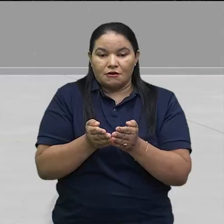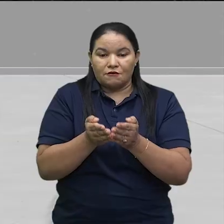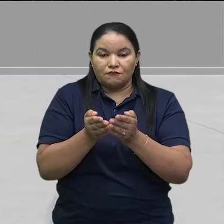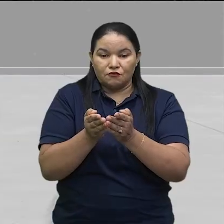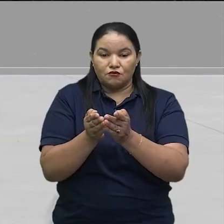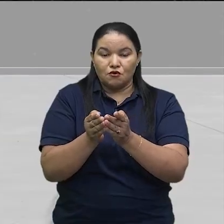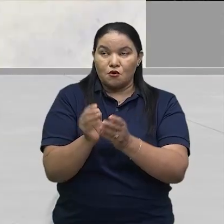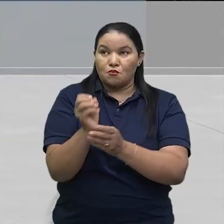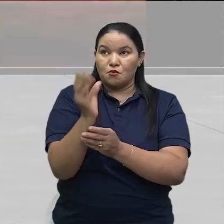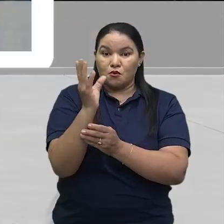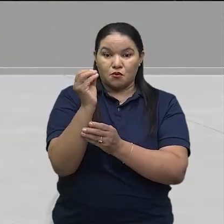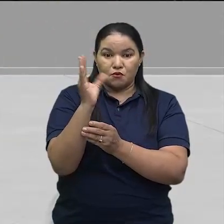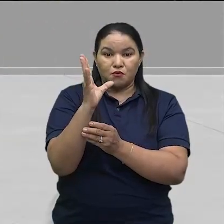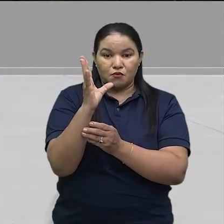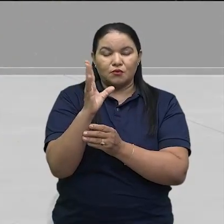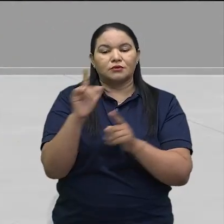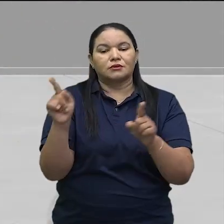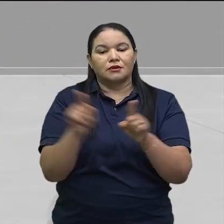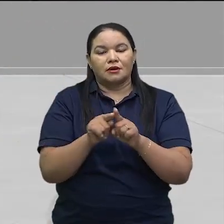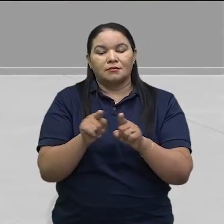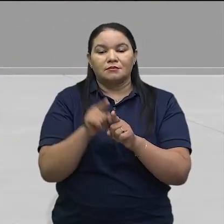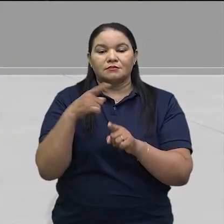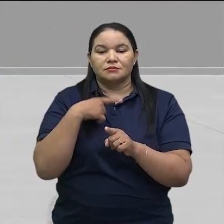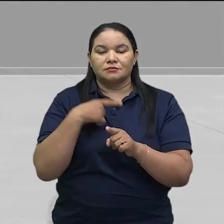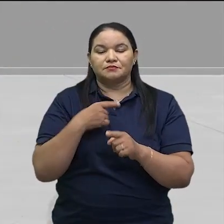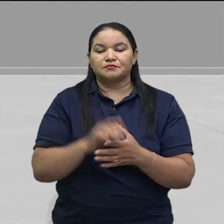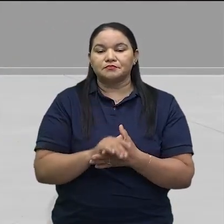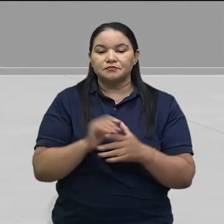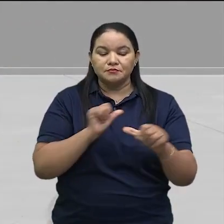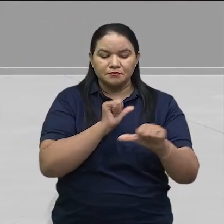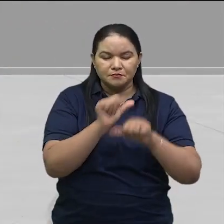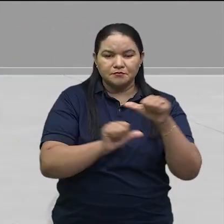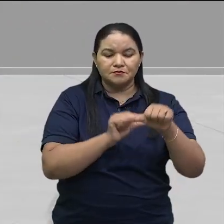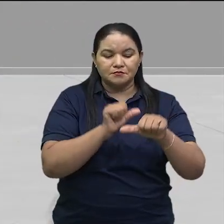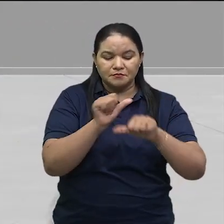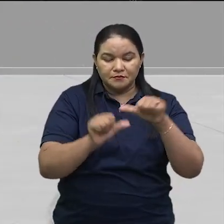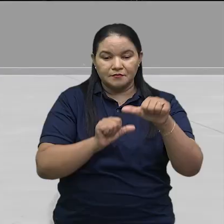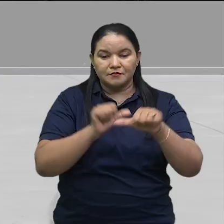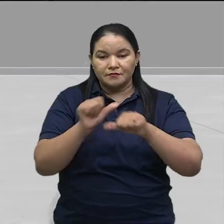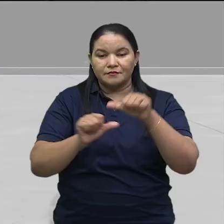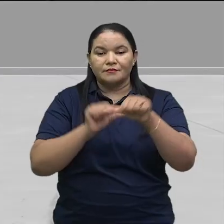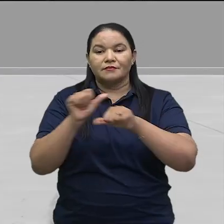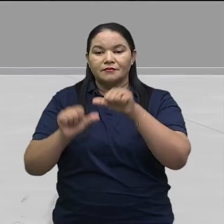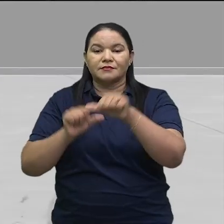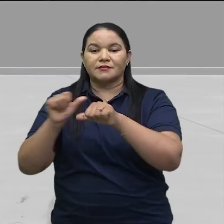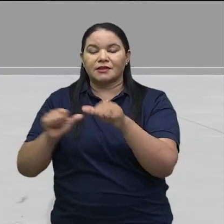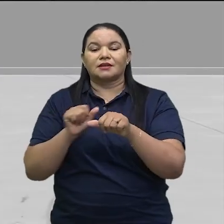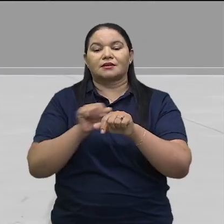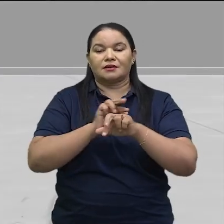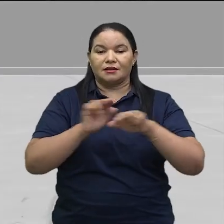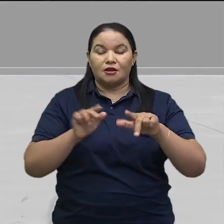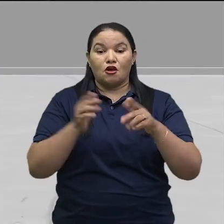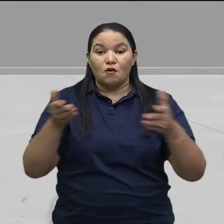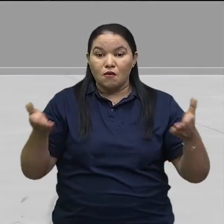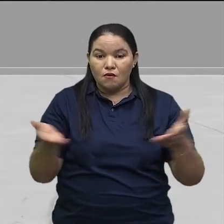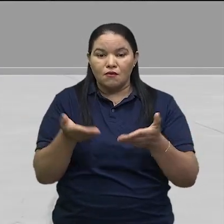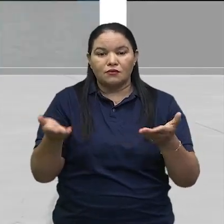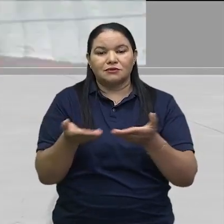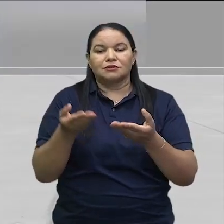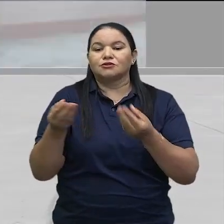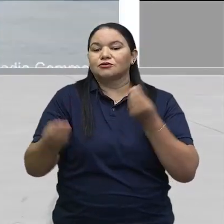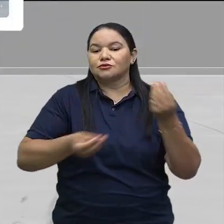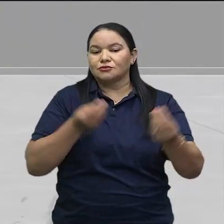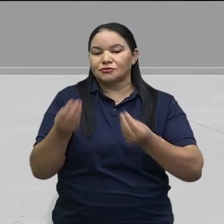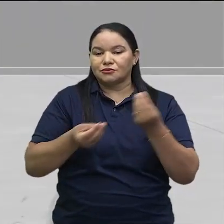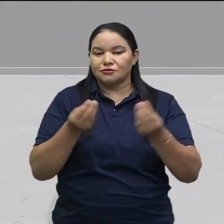a vapor. Observem como esse meio de transporte ele veio evoluindo, né? E hoje as